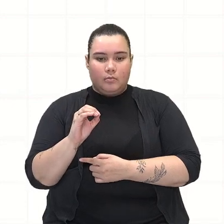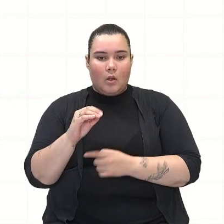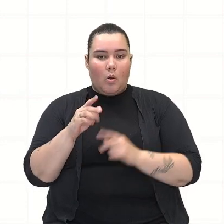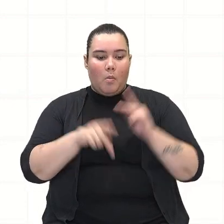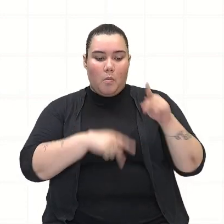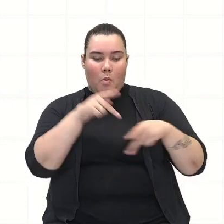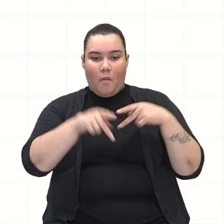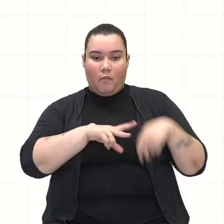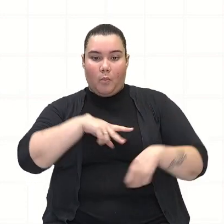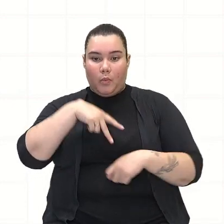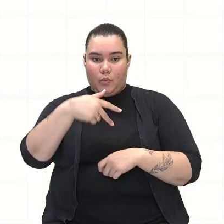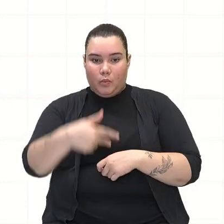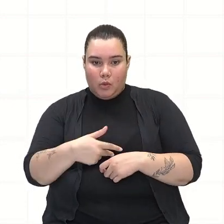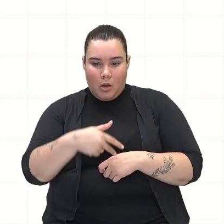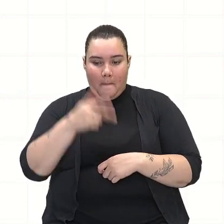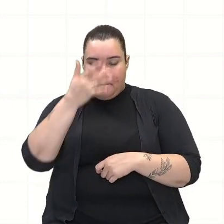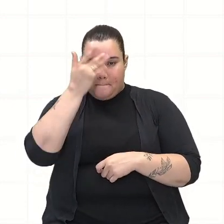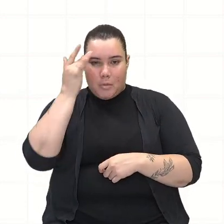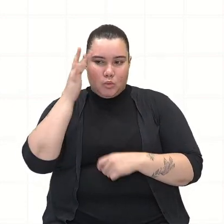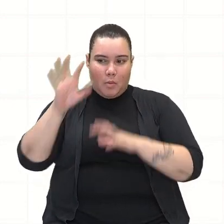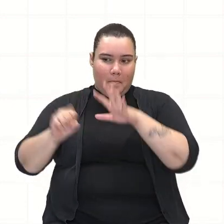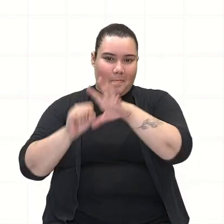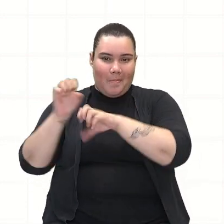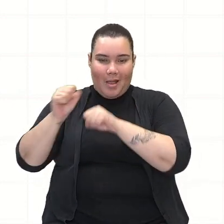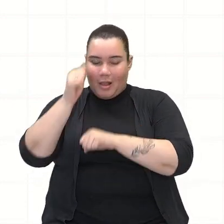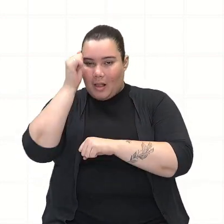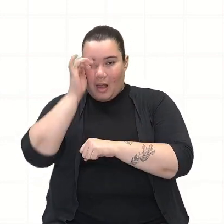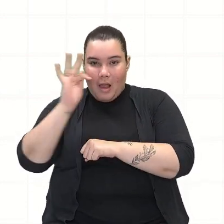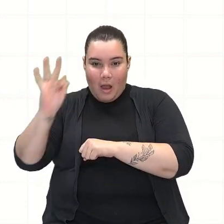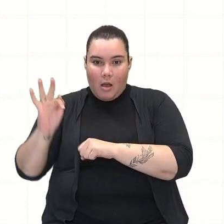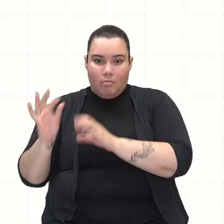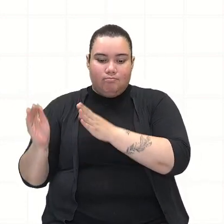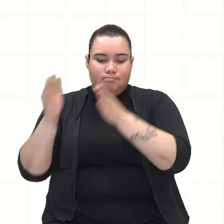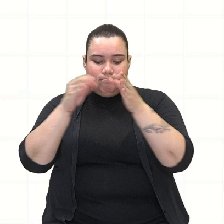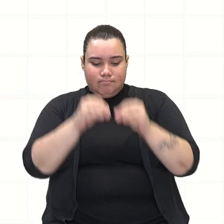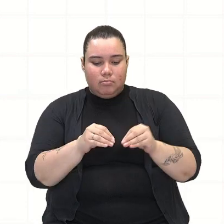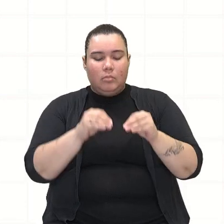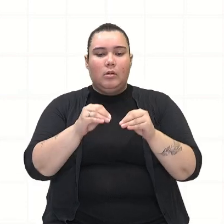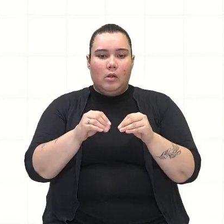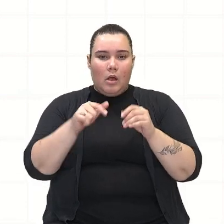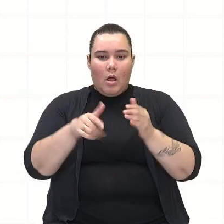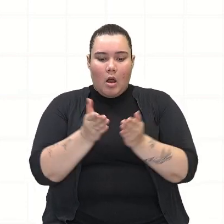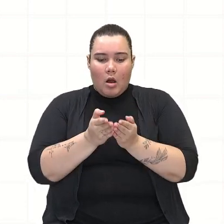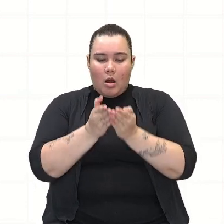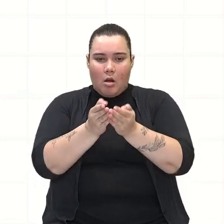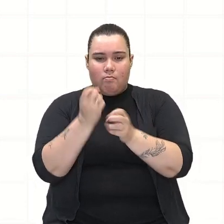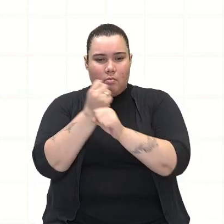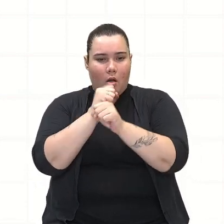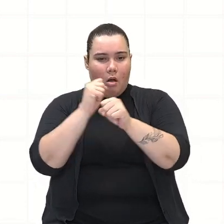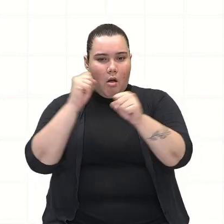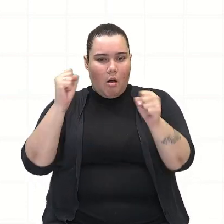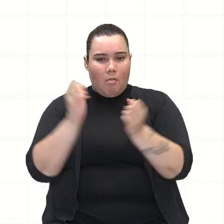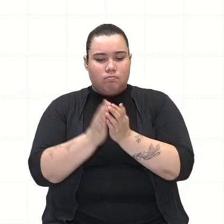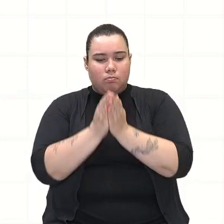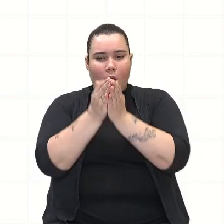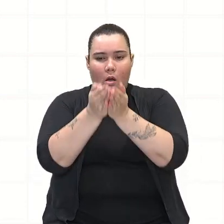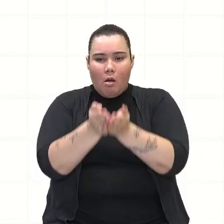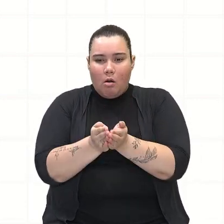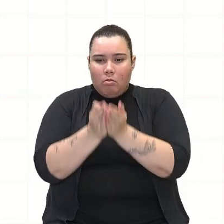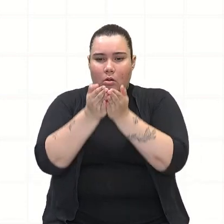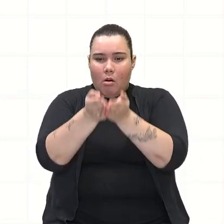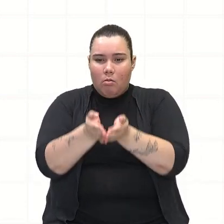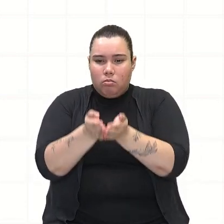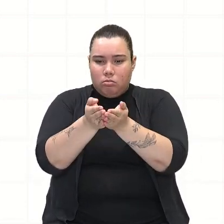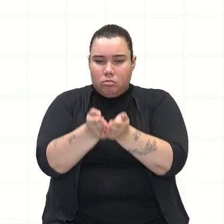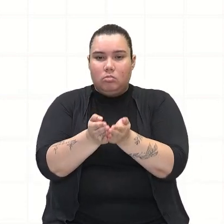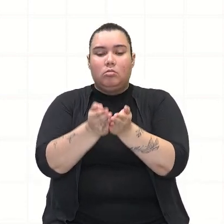portugueses transportavam escravizados africanos em grandes embarcações conhecidas como navios negreiros ou